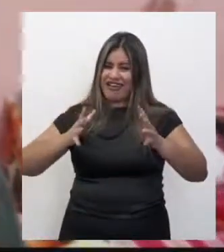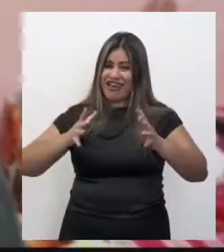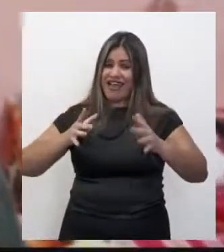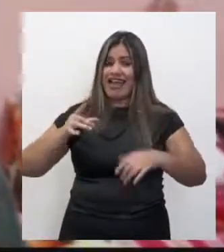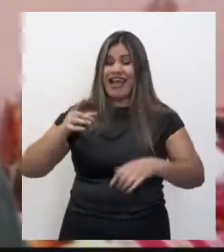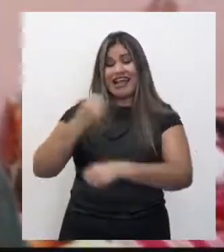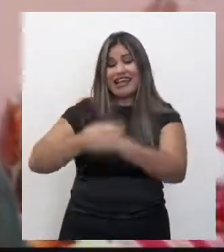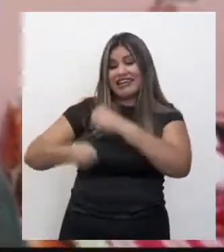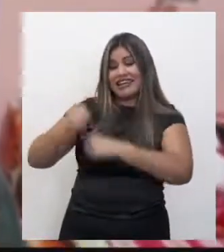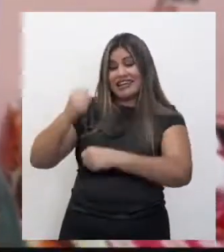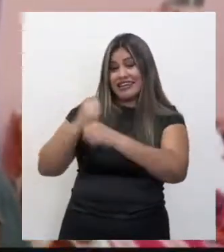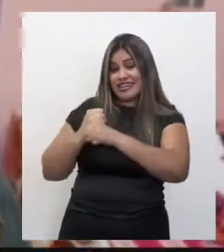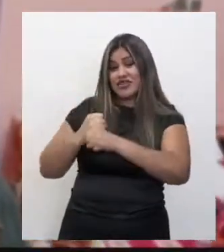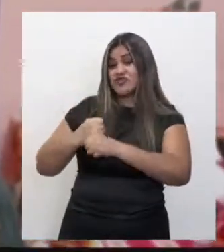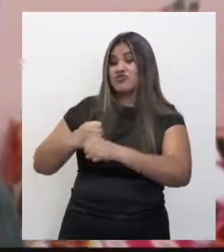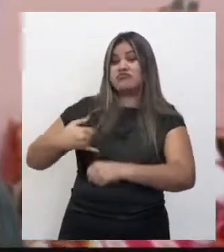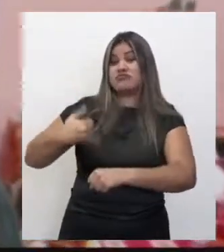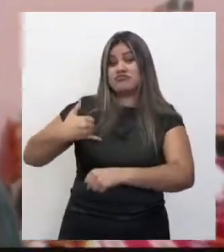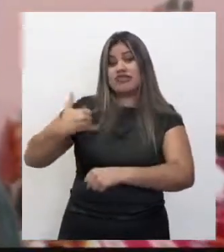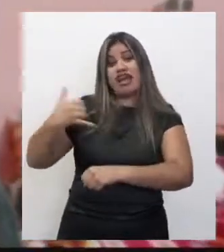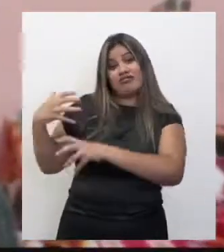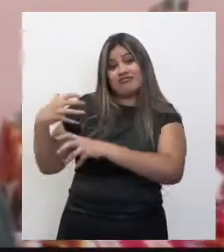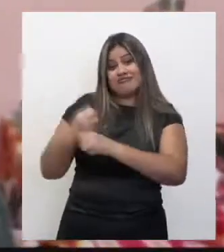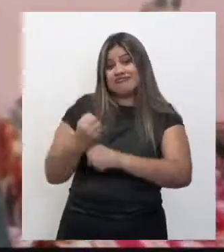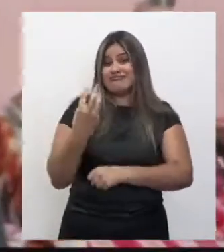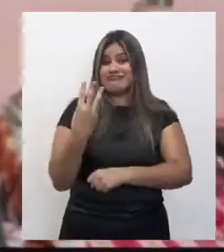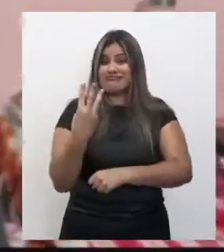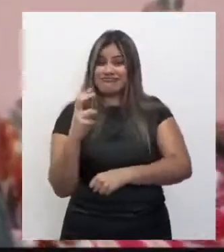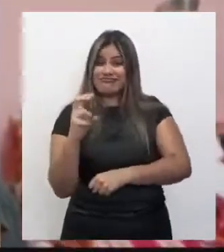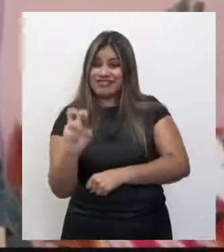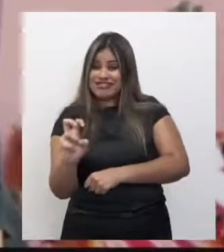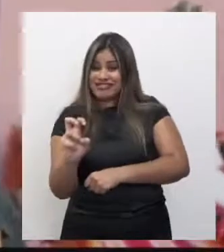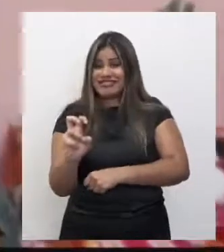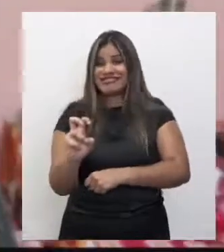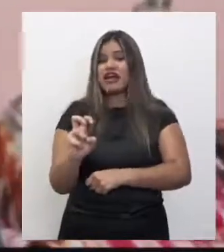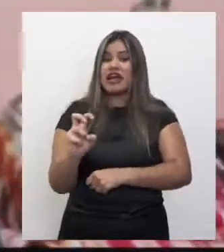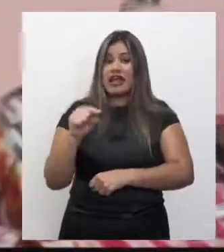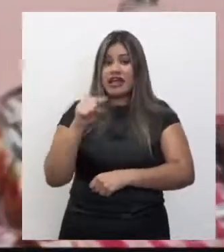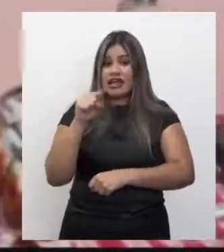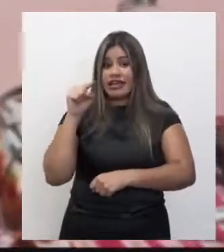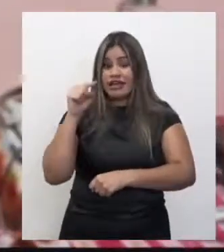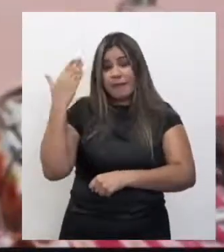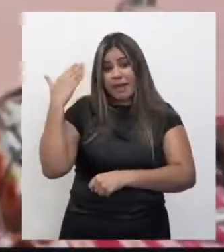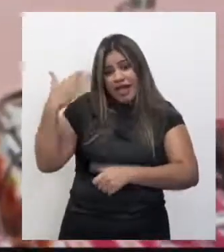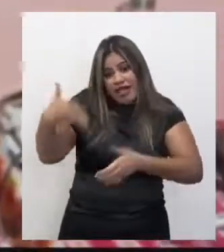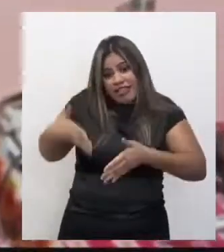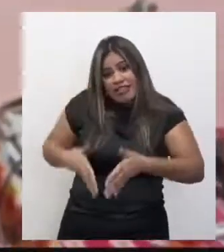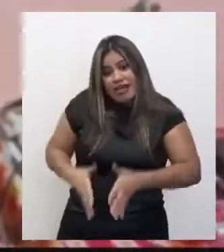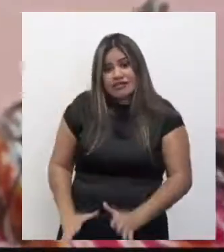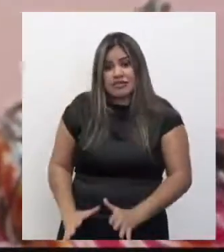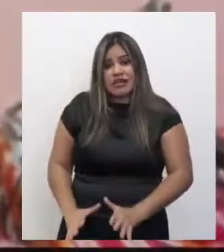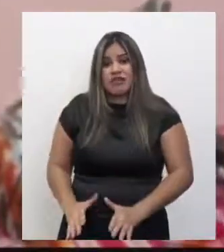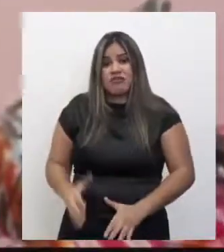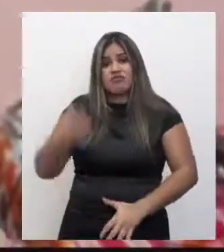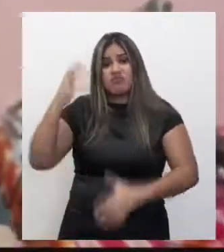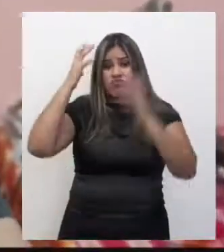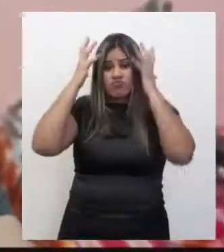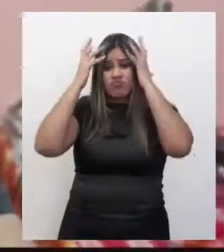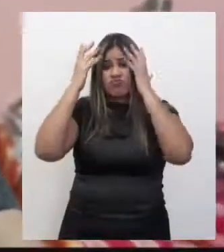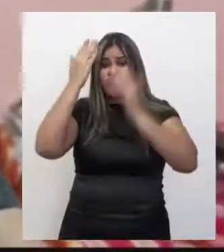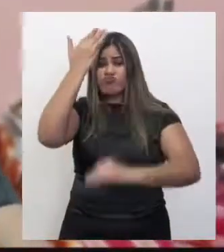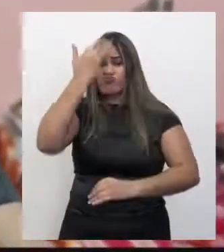ano ele completa 35 anos. Quando ele nasceu, ele teve paralisia cerebral,